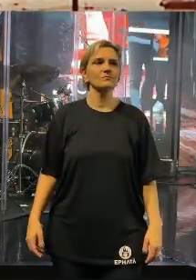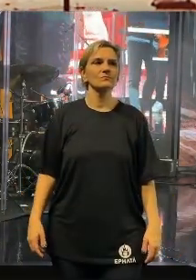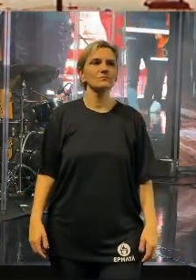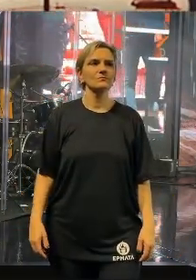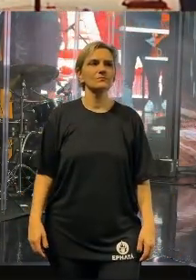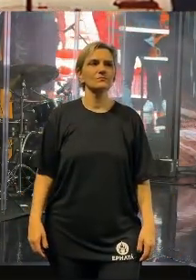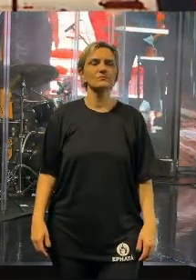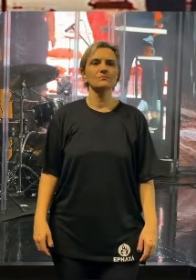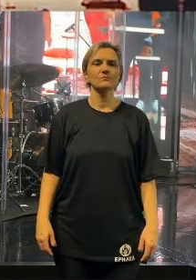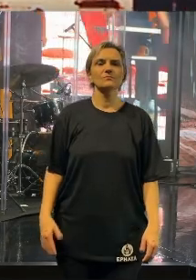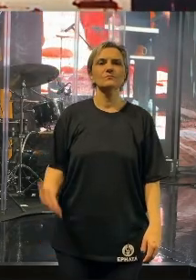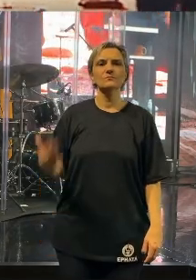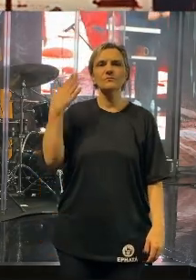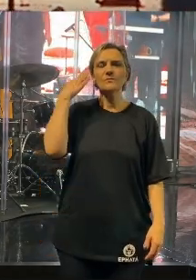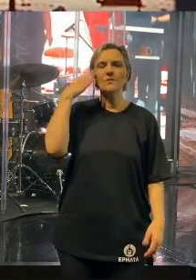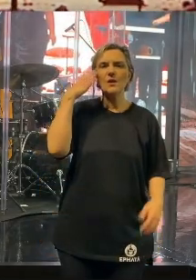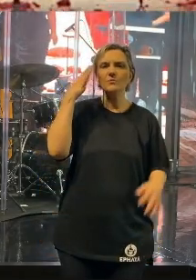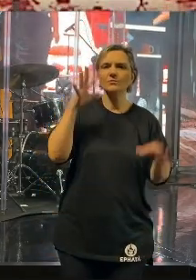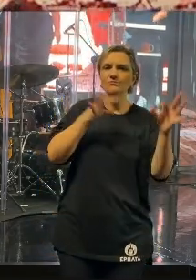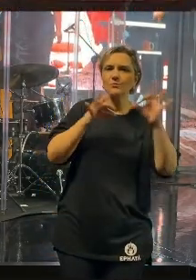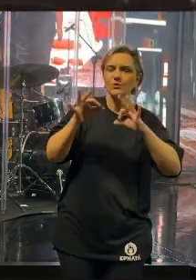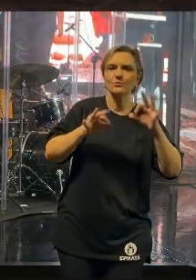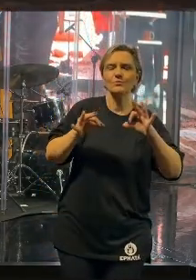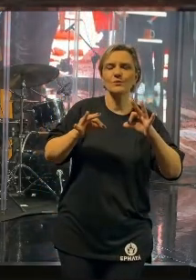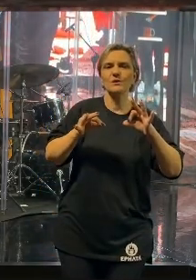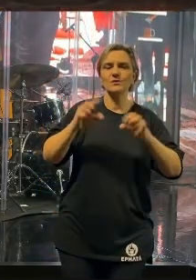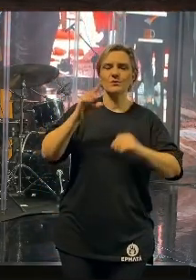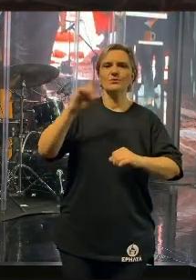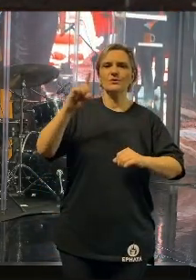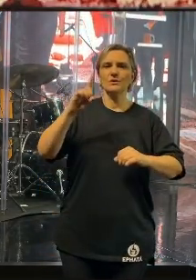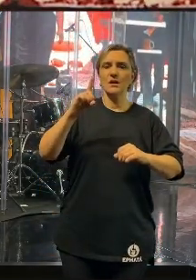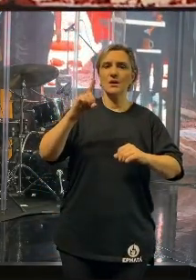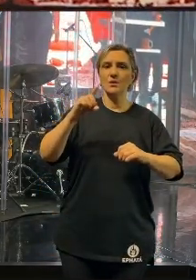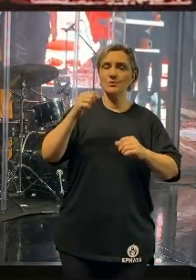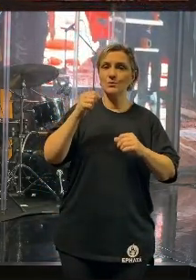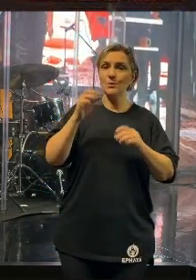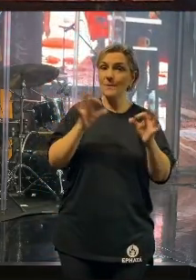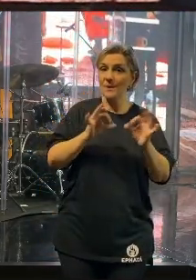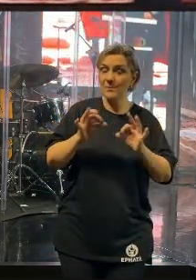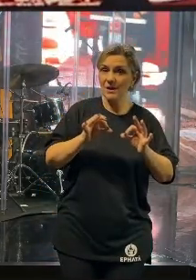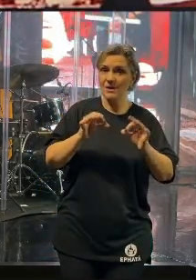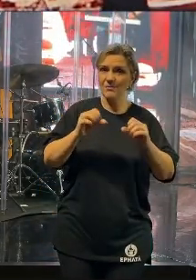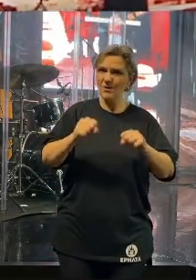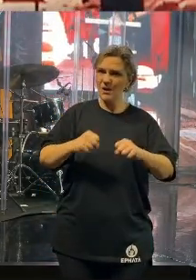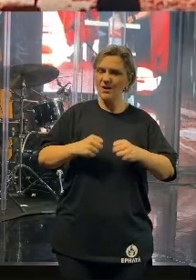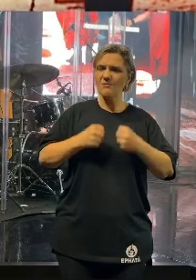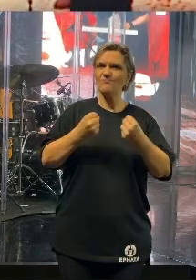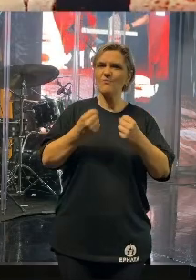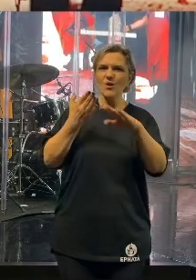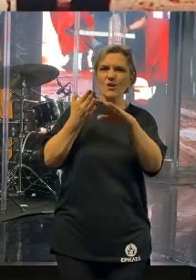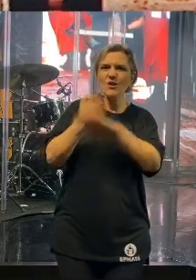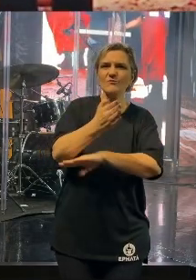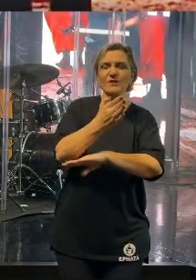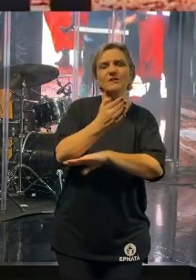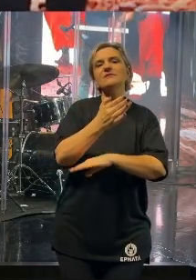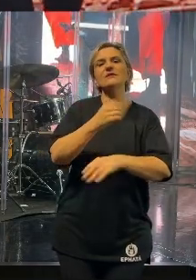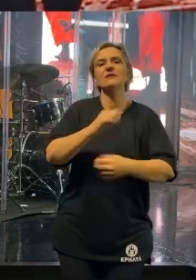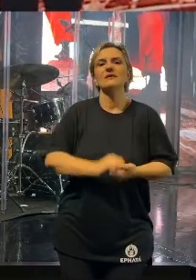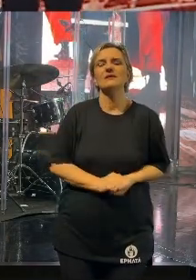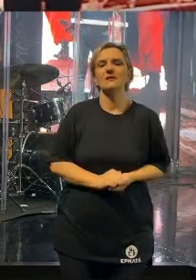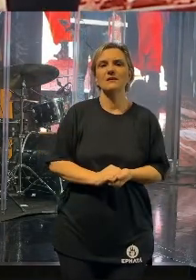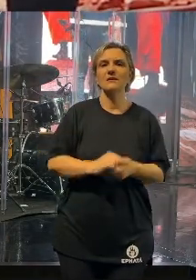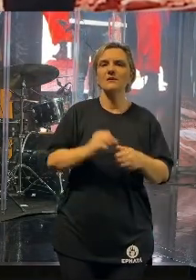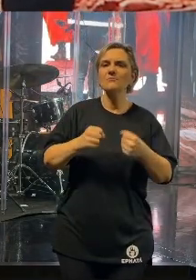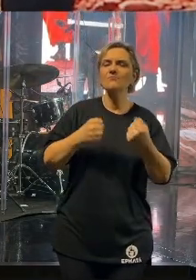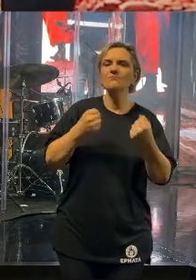Quer viver os planos de Deus? Prepara para enfrentar resistências. Quer viver os sonhos de Deus?